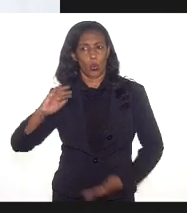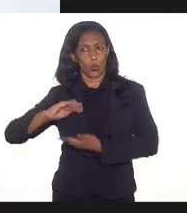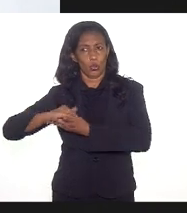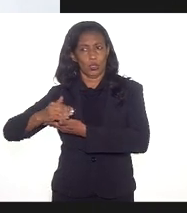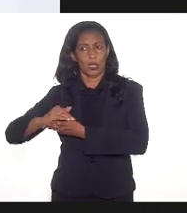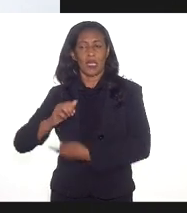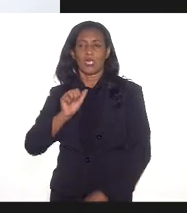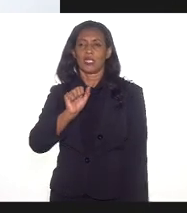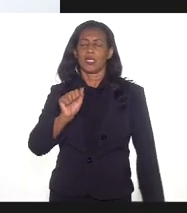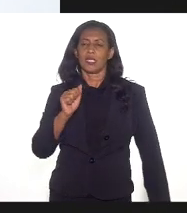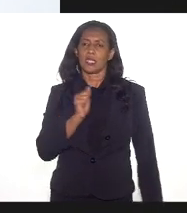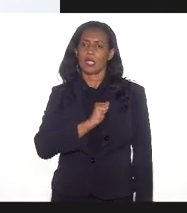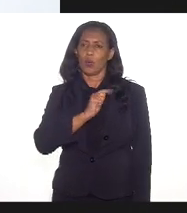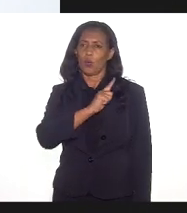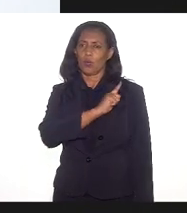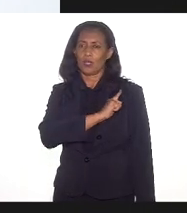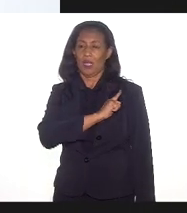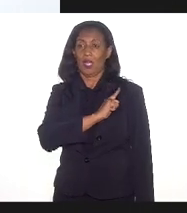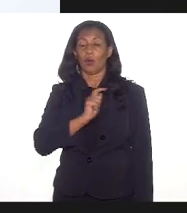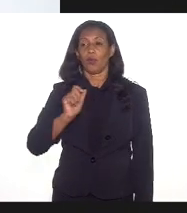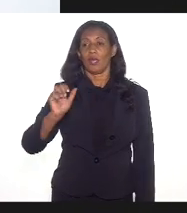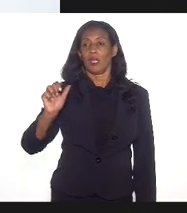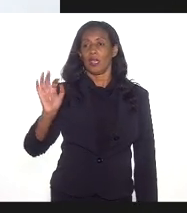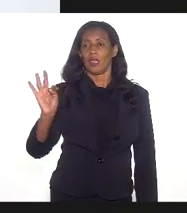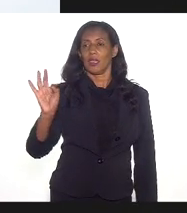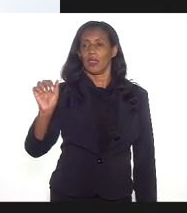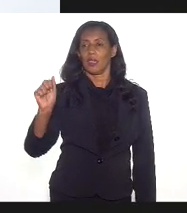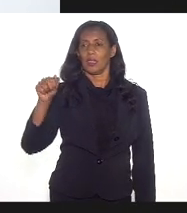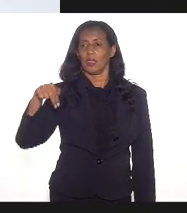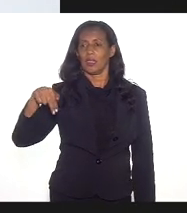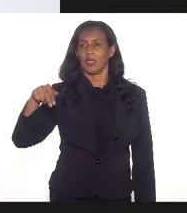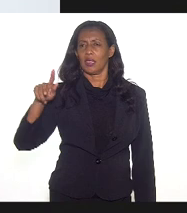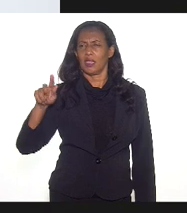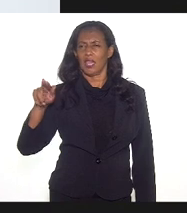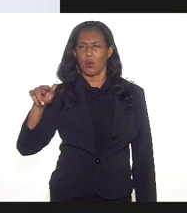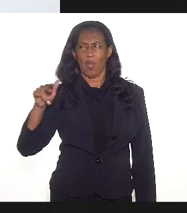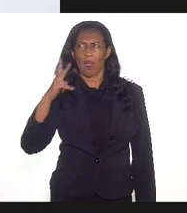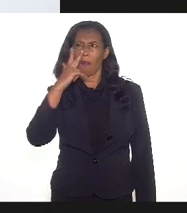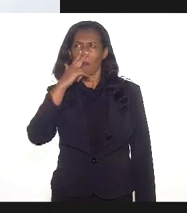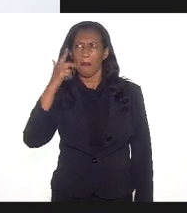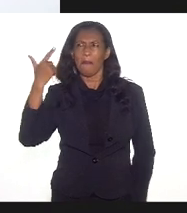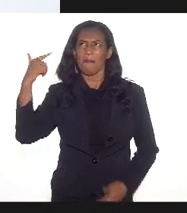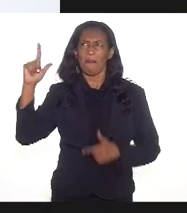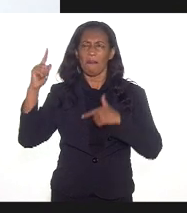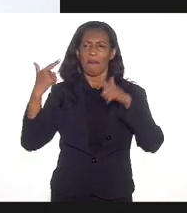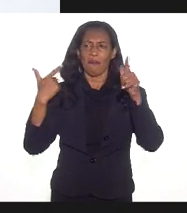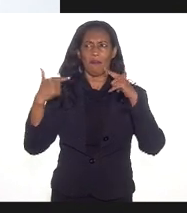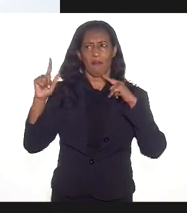São Gonçalo e Tanguá, mas certamente temos mais municípios aqui